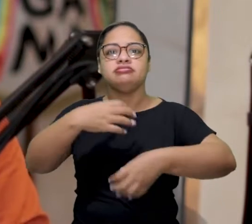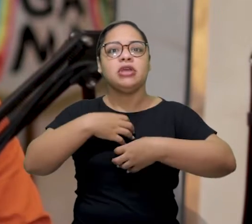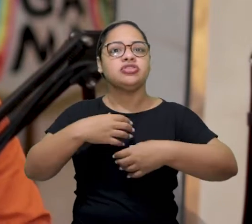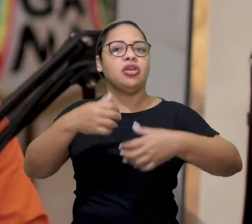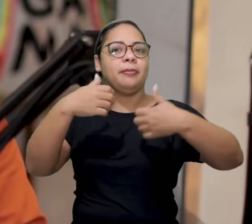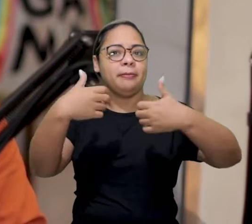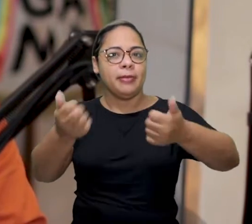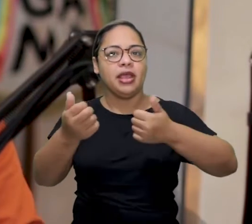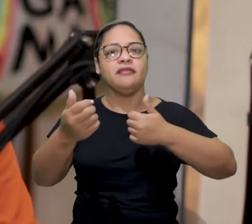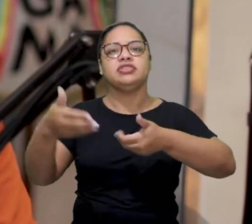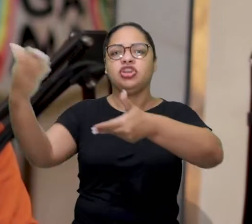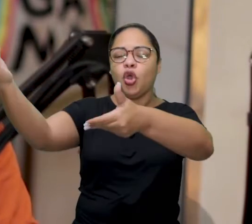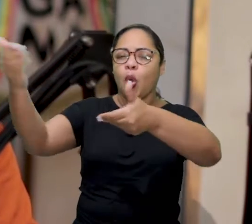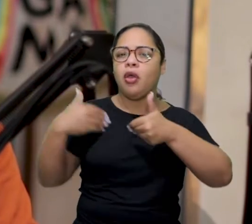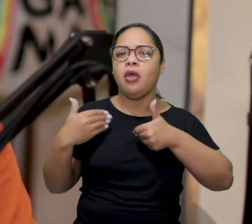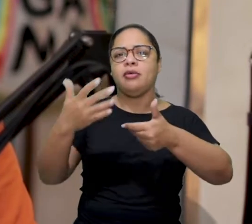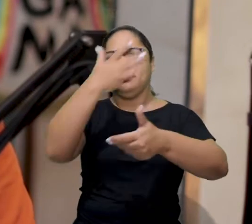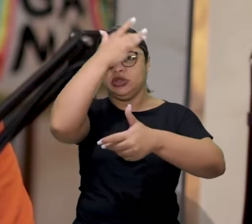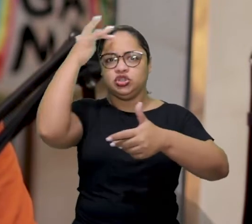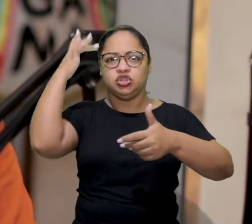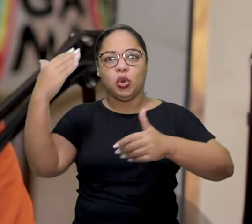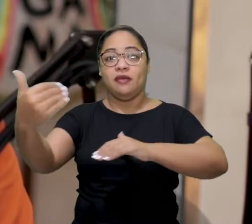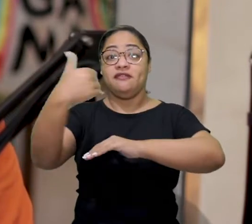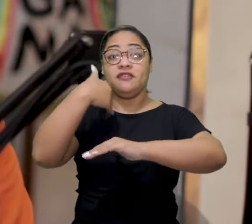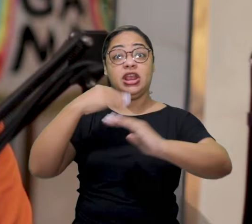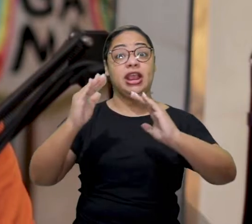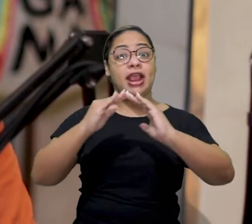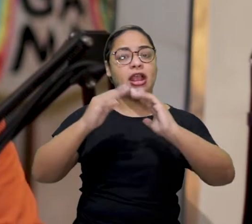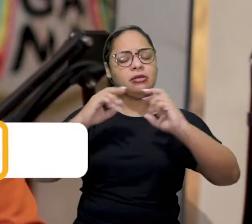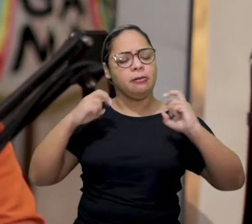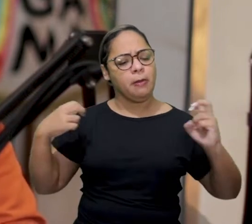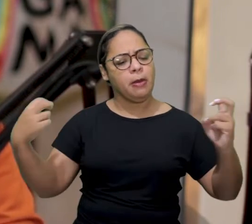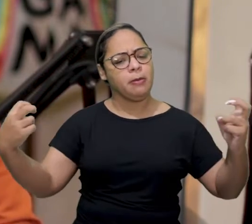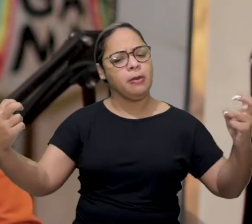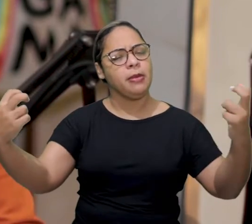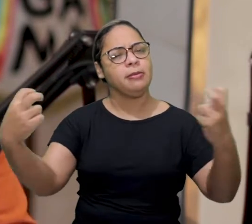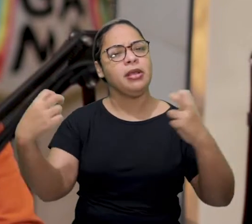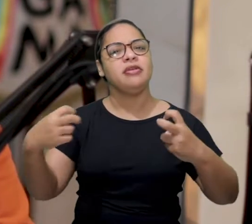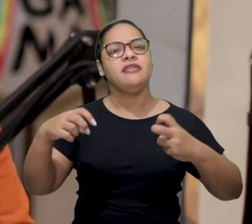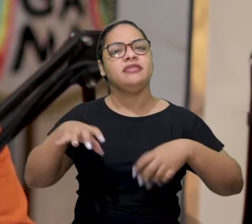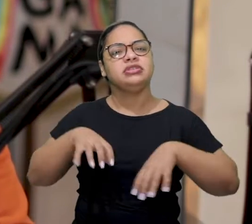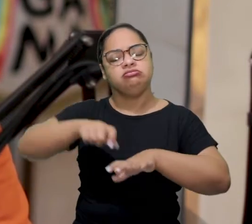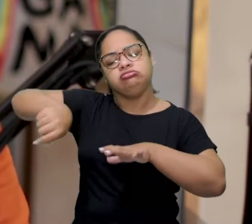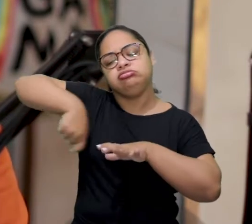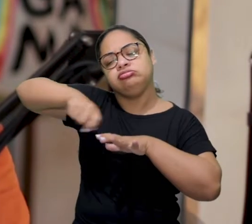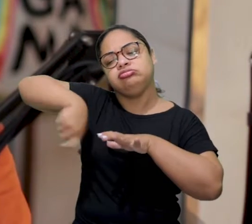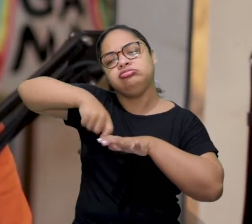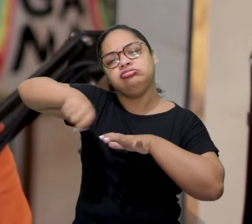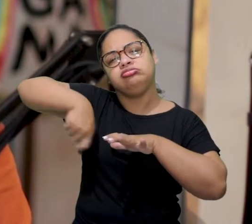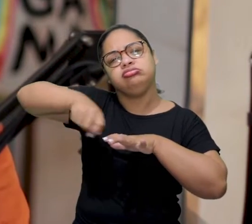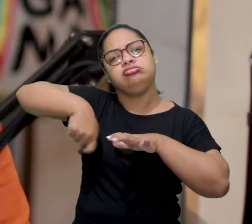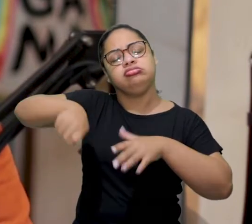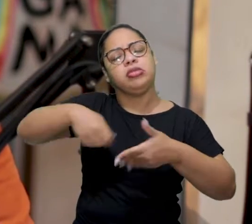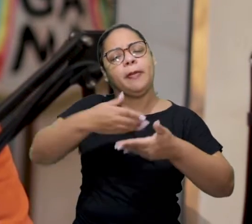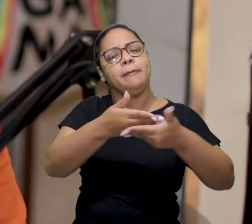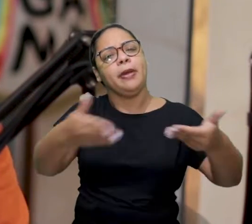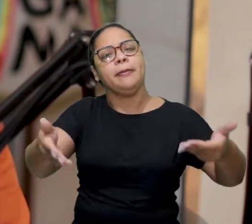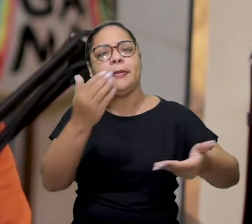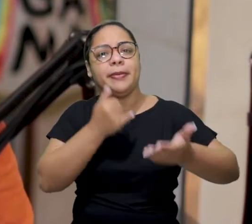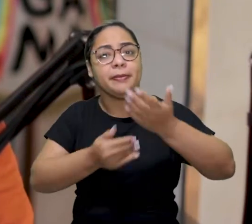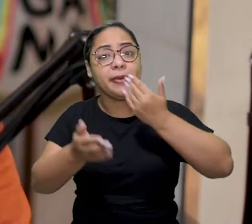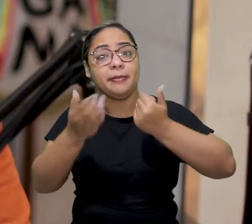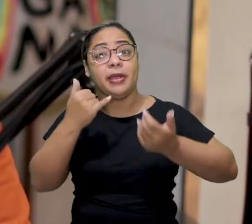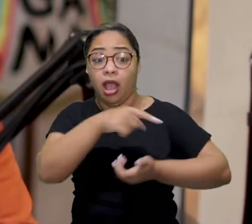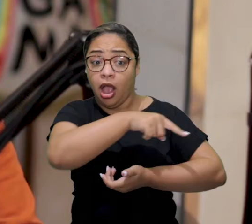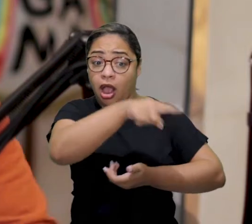bem e você junta a receber alguém na sua casa aí produzir algo que seja artesanal é muito bom é muito bom para quem